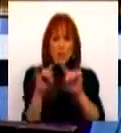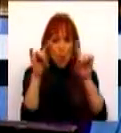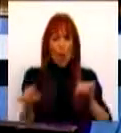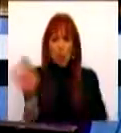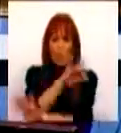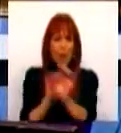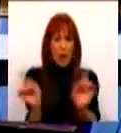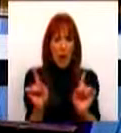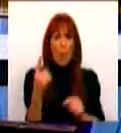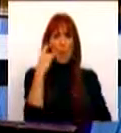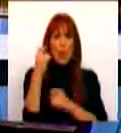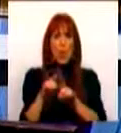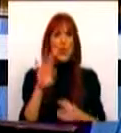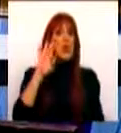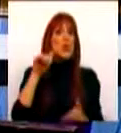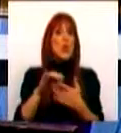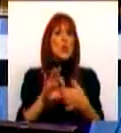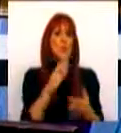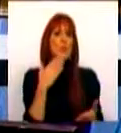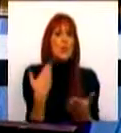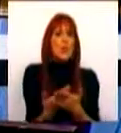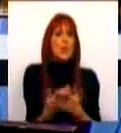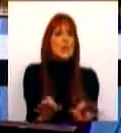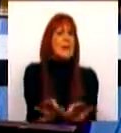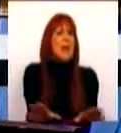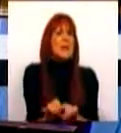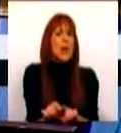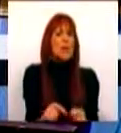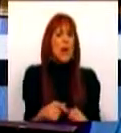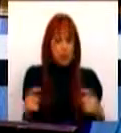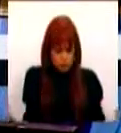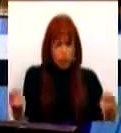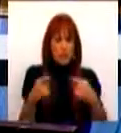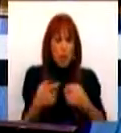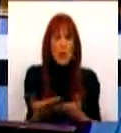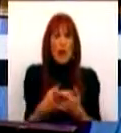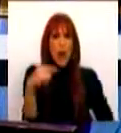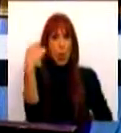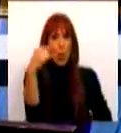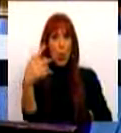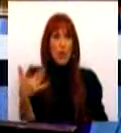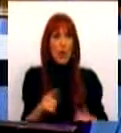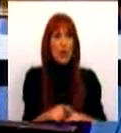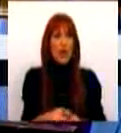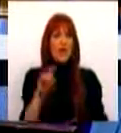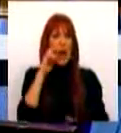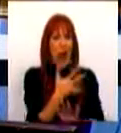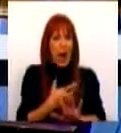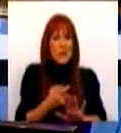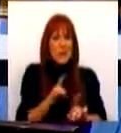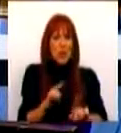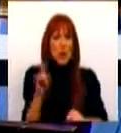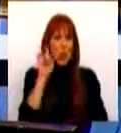europeu, procurando-se as soluções adequadas, de forma a ser compatível com o mercado único e a salvaguardar